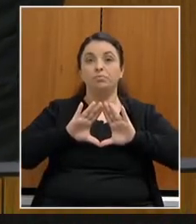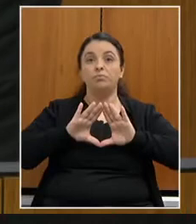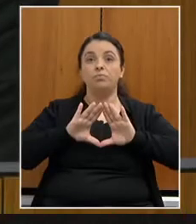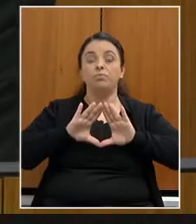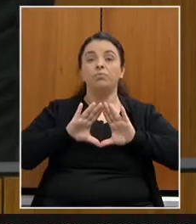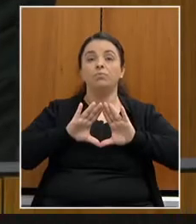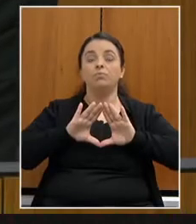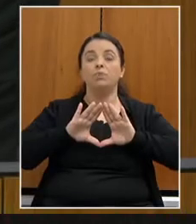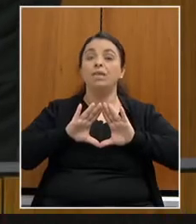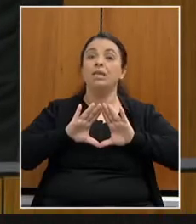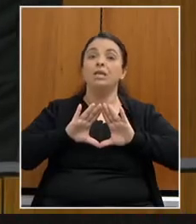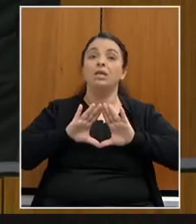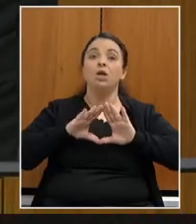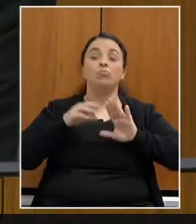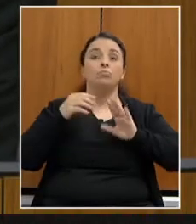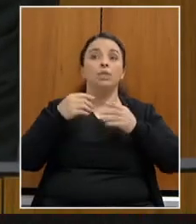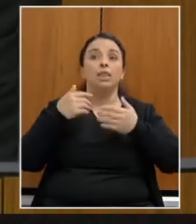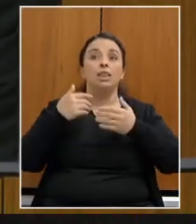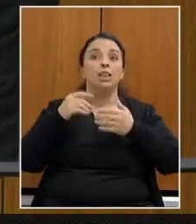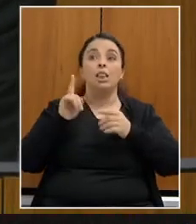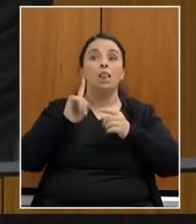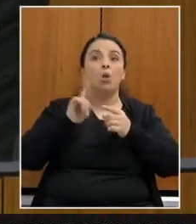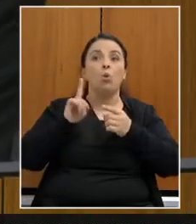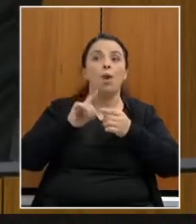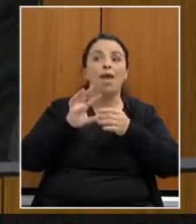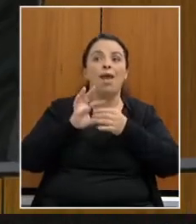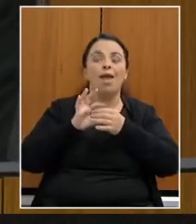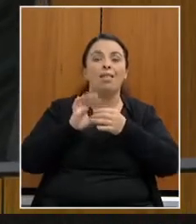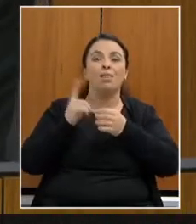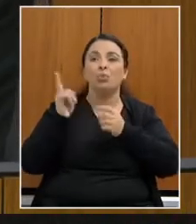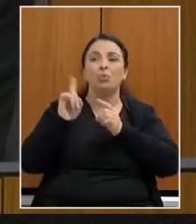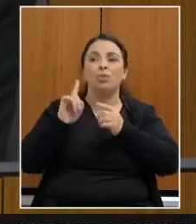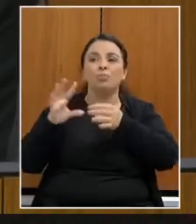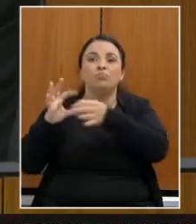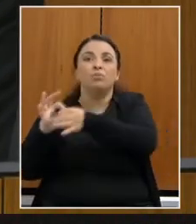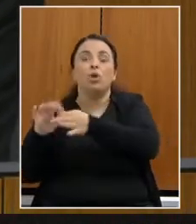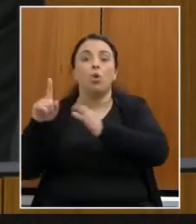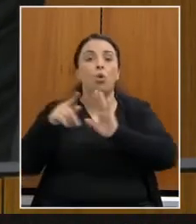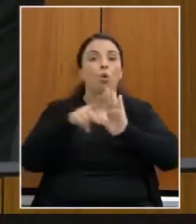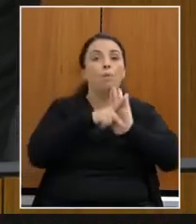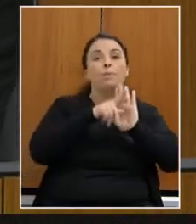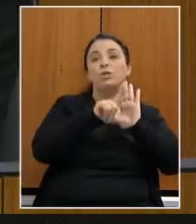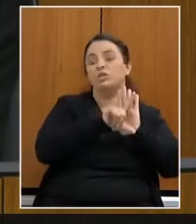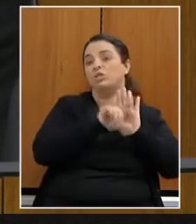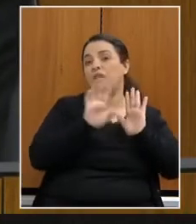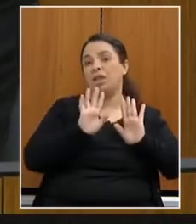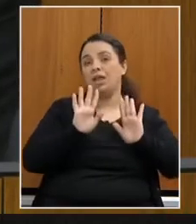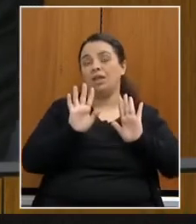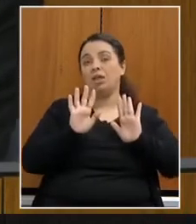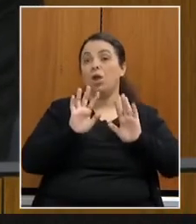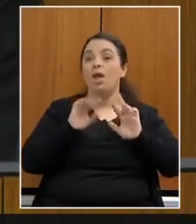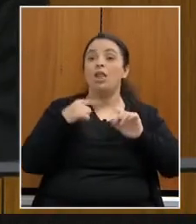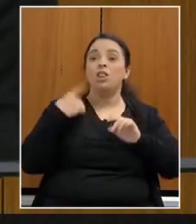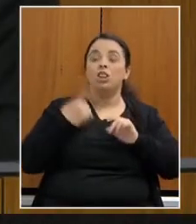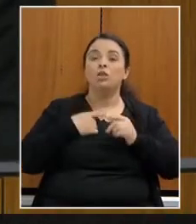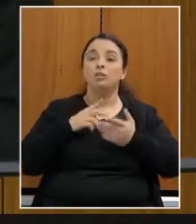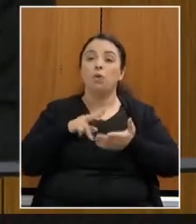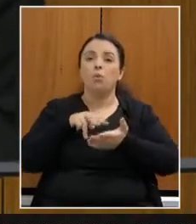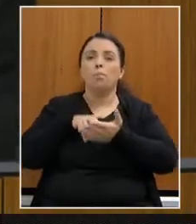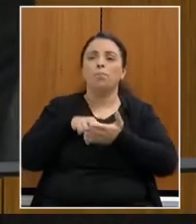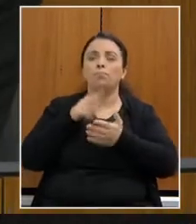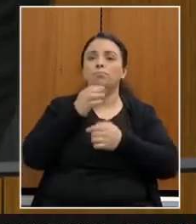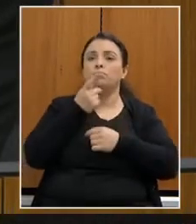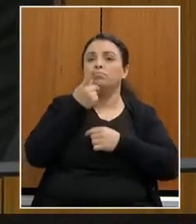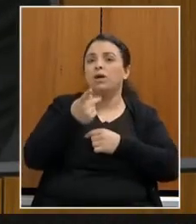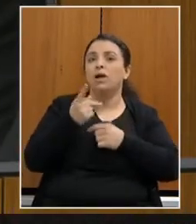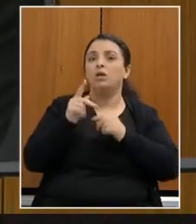projeto de lei do CMC que é um outro debate já tivemos audiência pública nós temos uma posição um pouco diferente mas esse